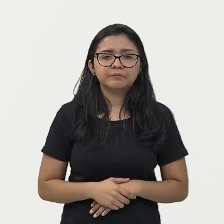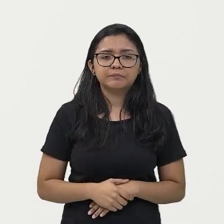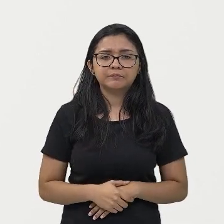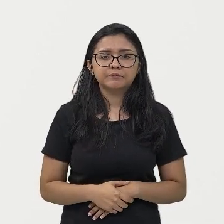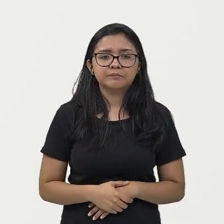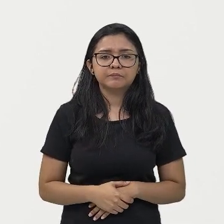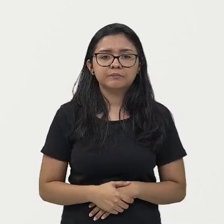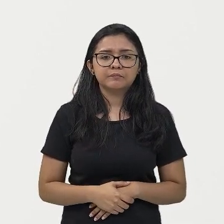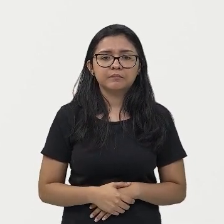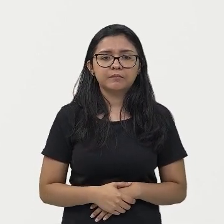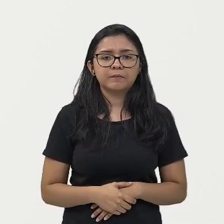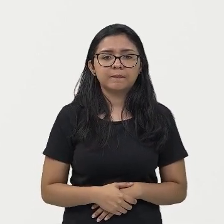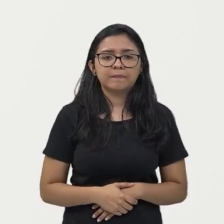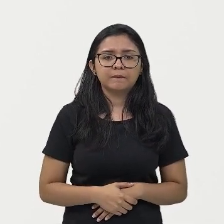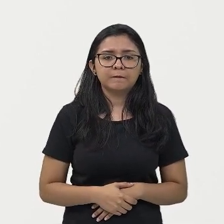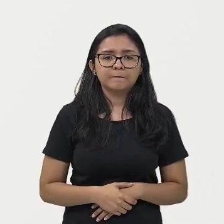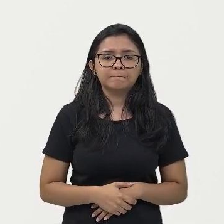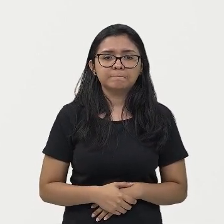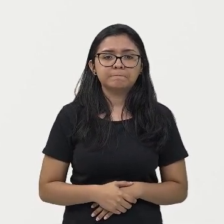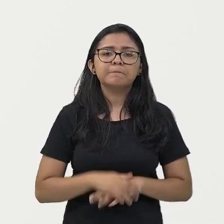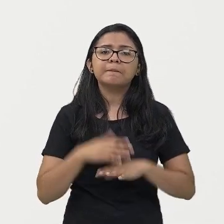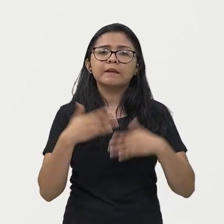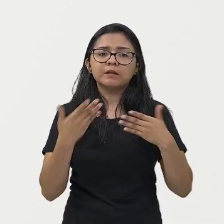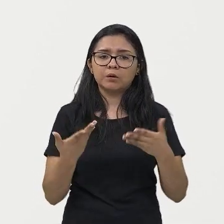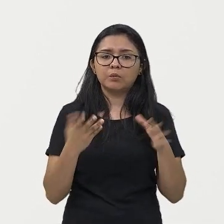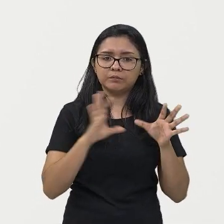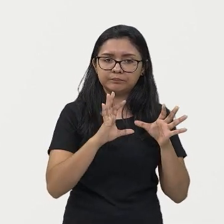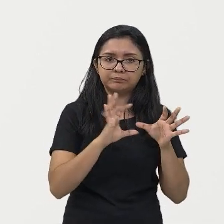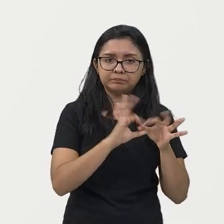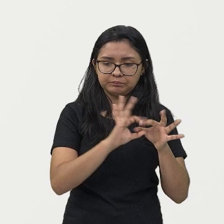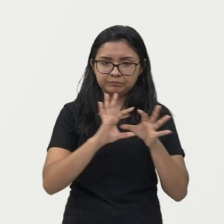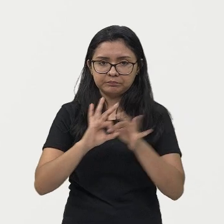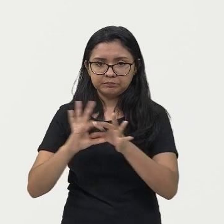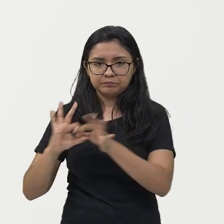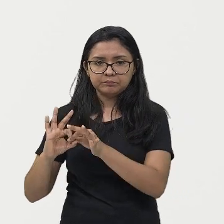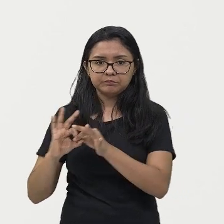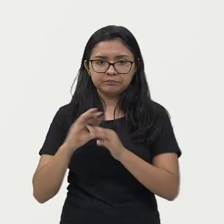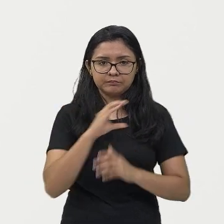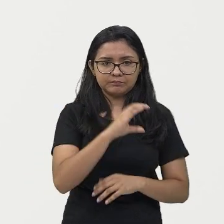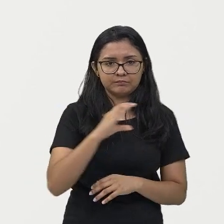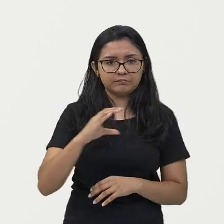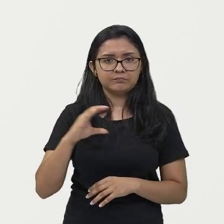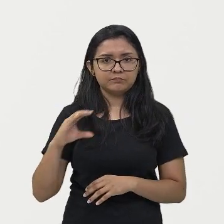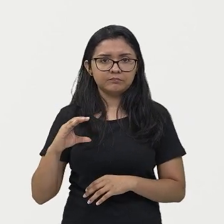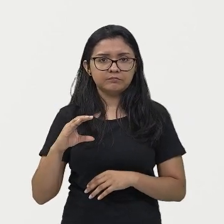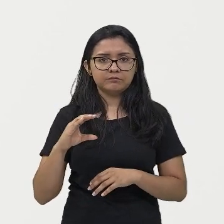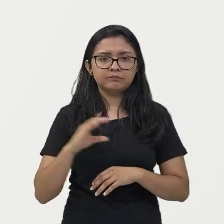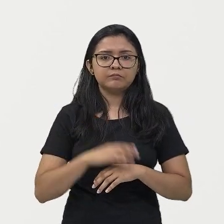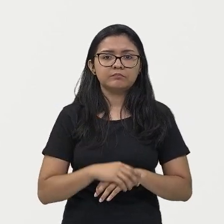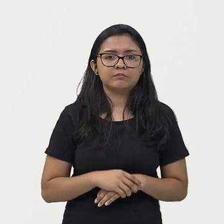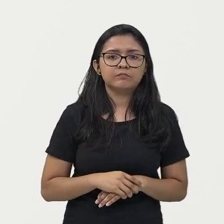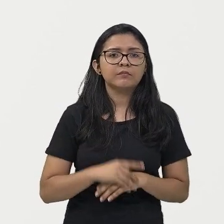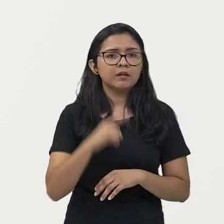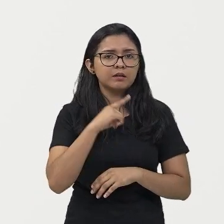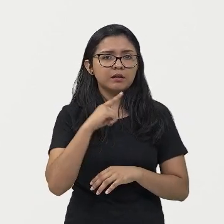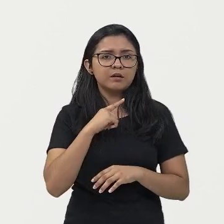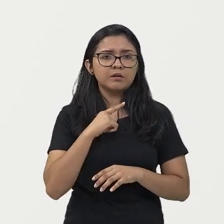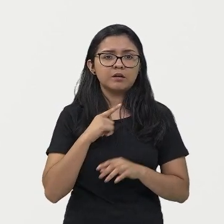encadeamento, né, entre os átomos segue uma